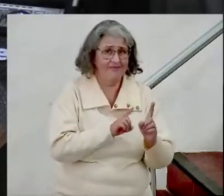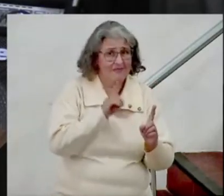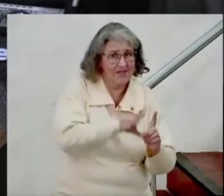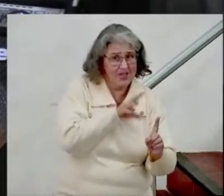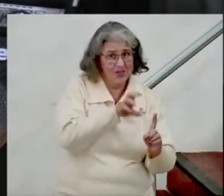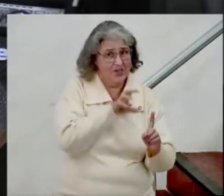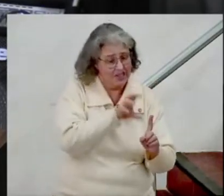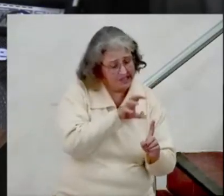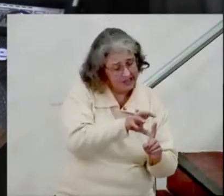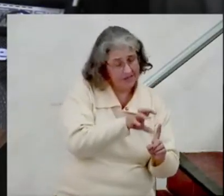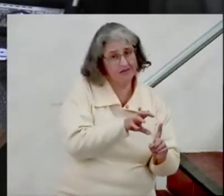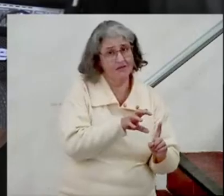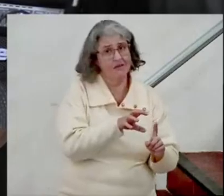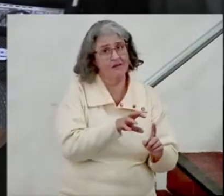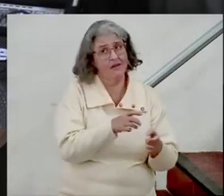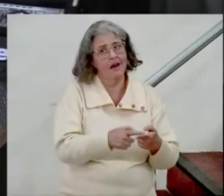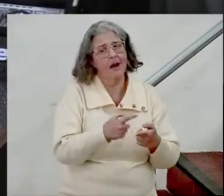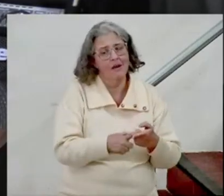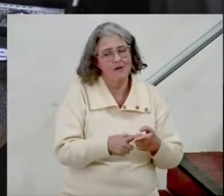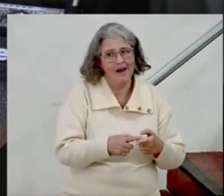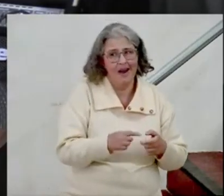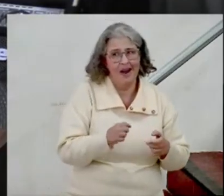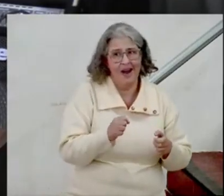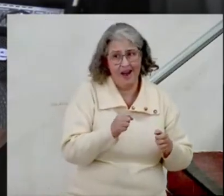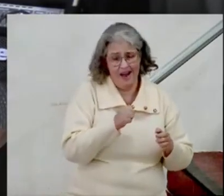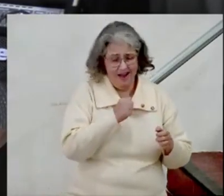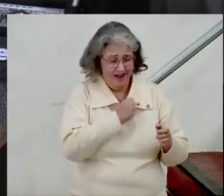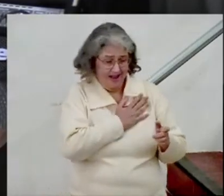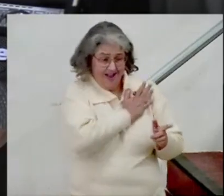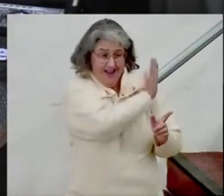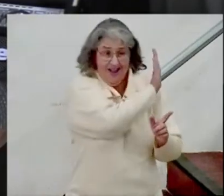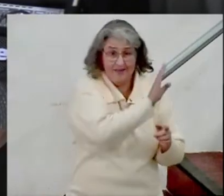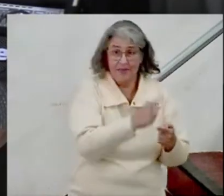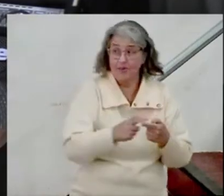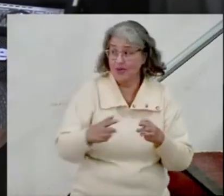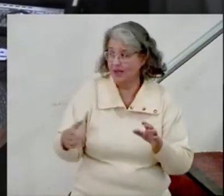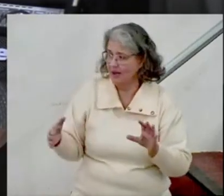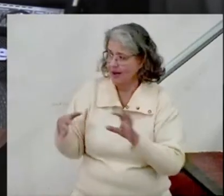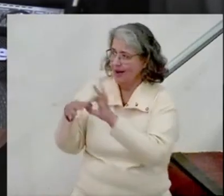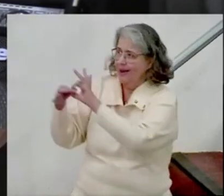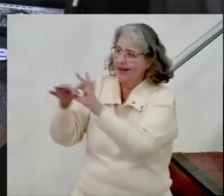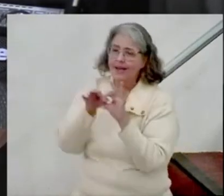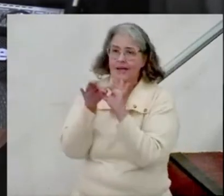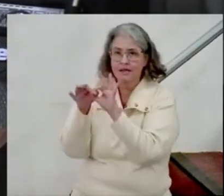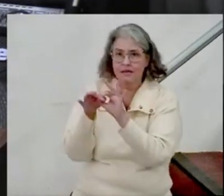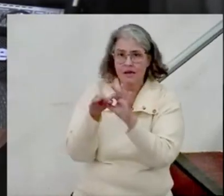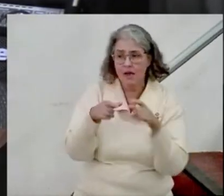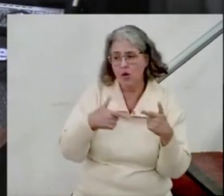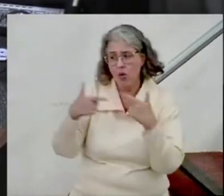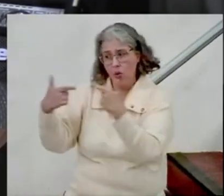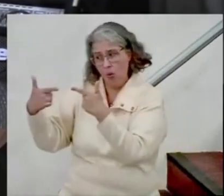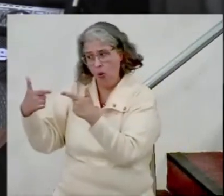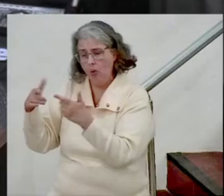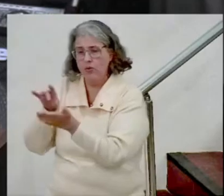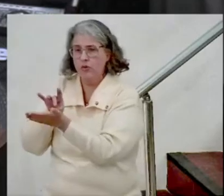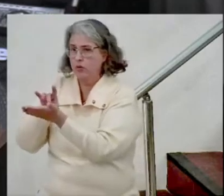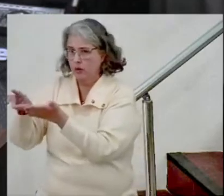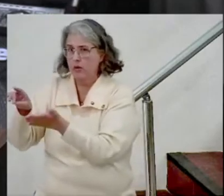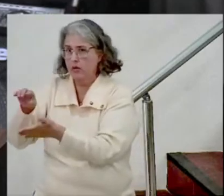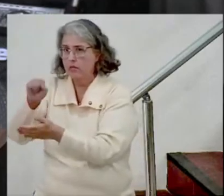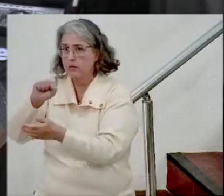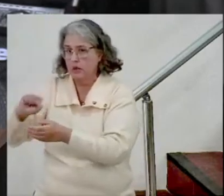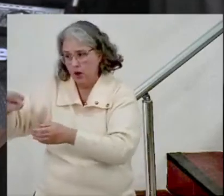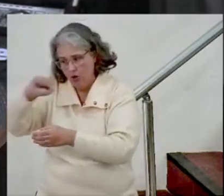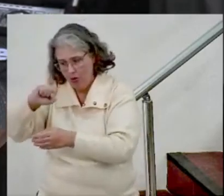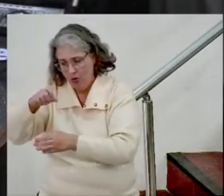Israel e Judá, conseguiriam formar uma aliança forte o suficiente para resistir aos assírios.